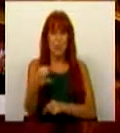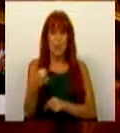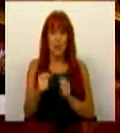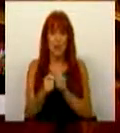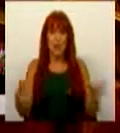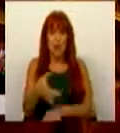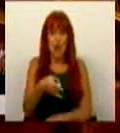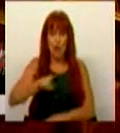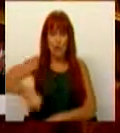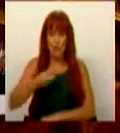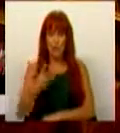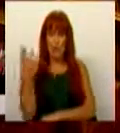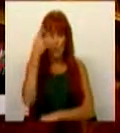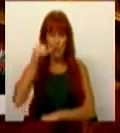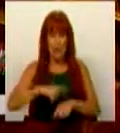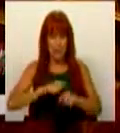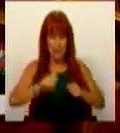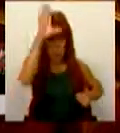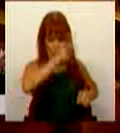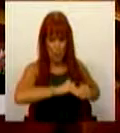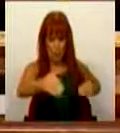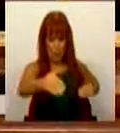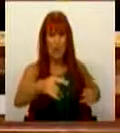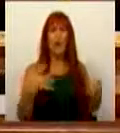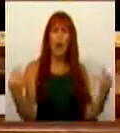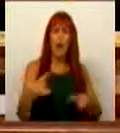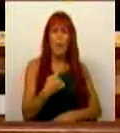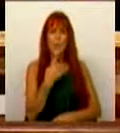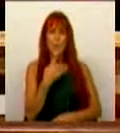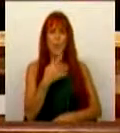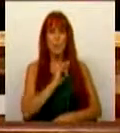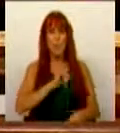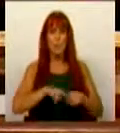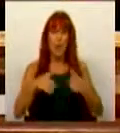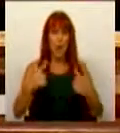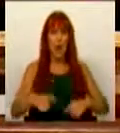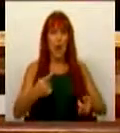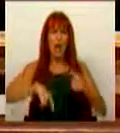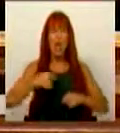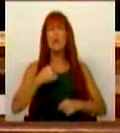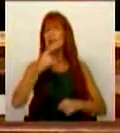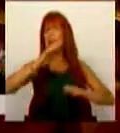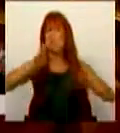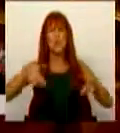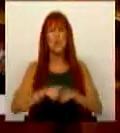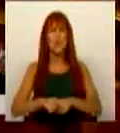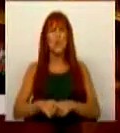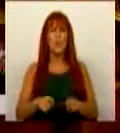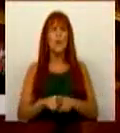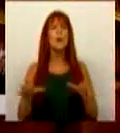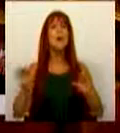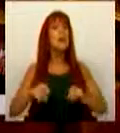cresceu 9,3% na legislatura, e isso é de facto muito, Sr. Deputado. Nós já dissemos que temos mais